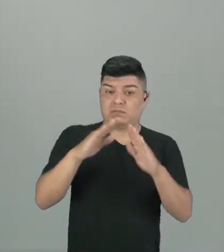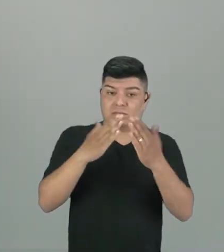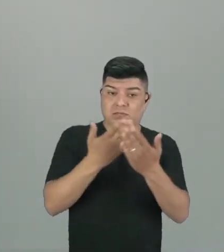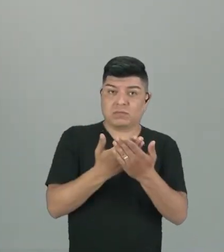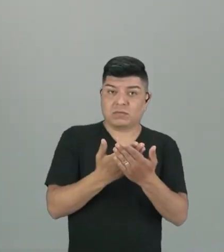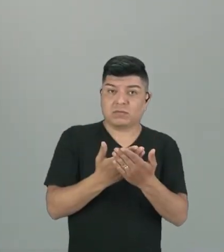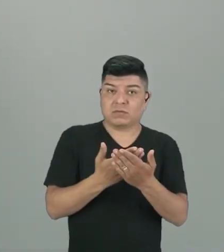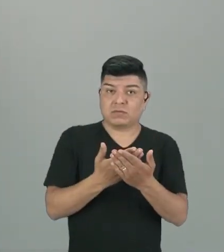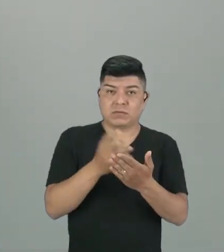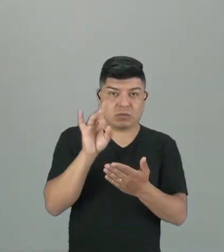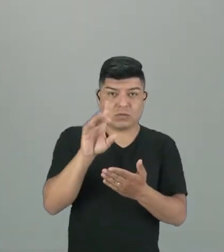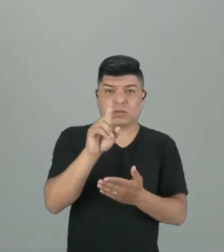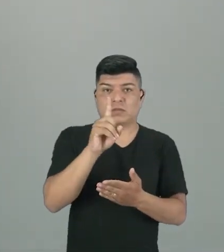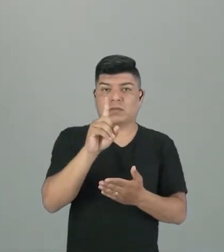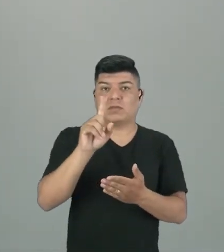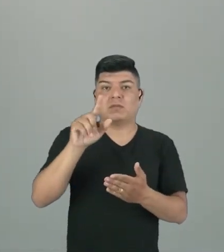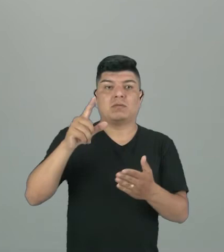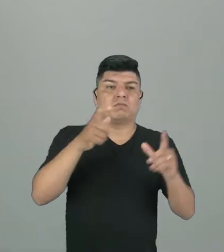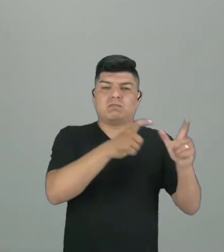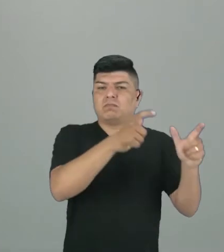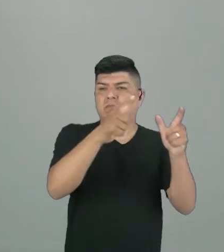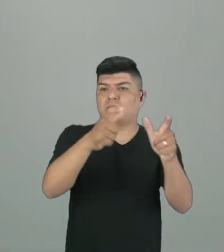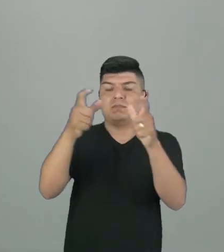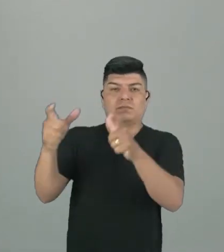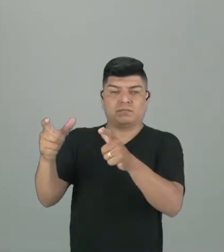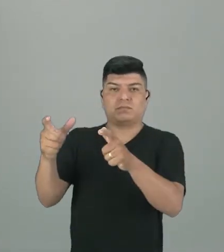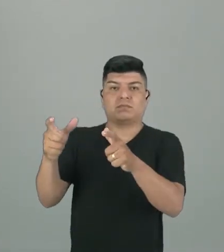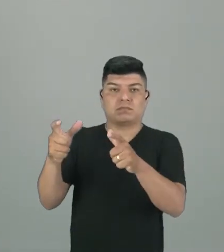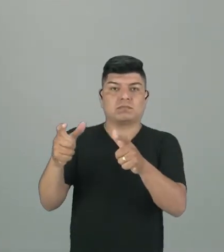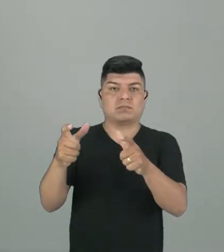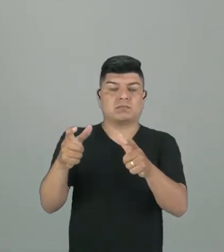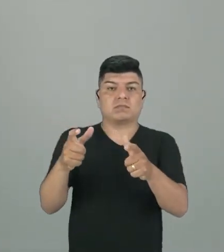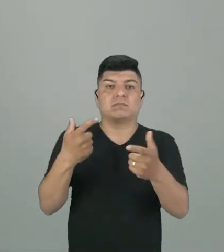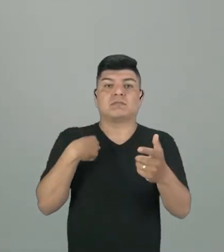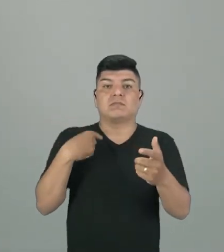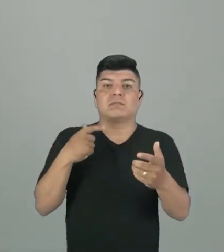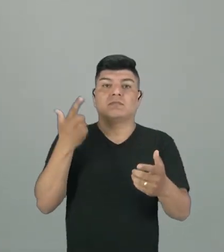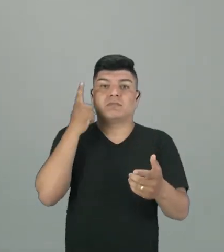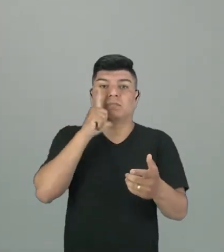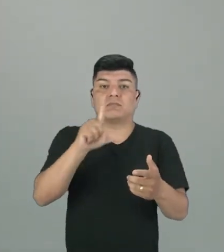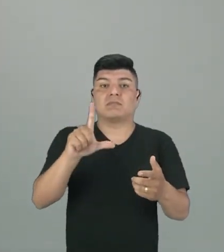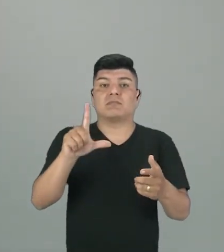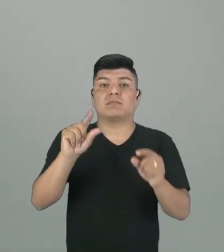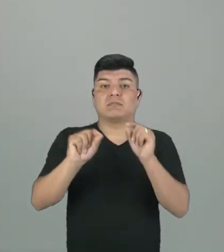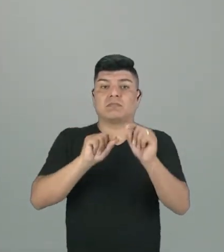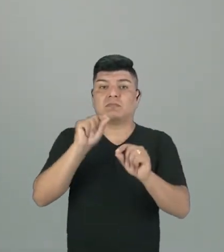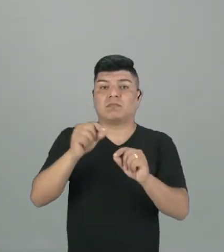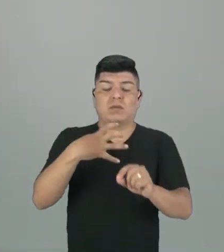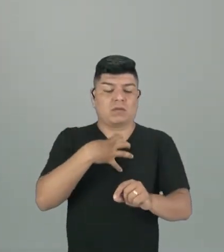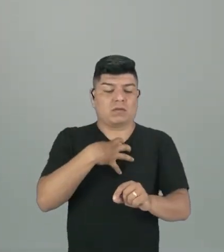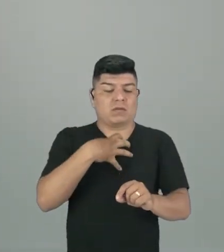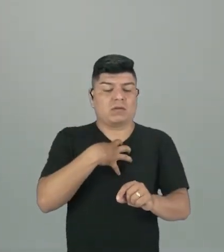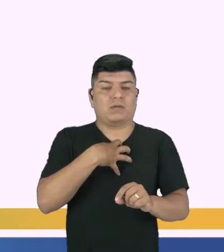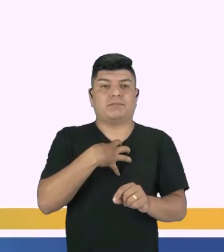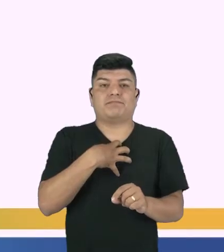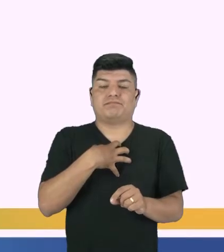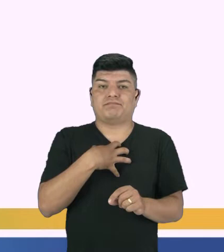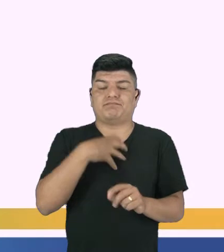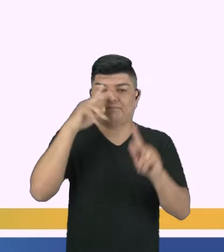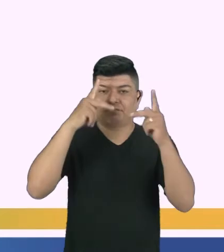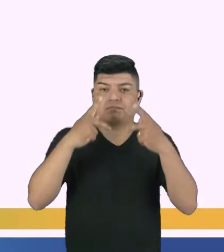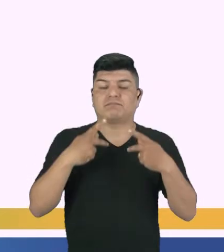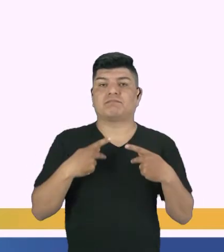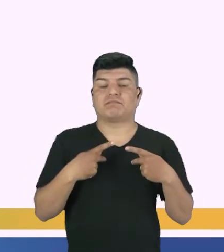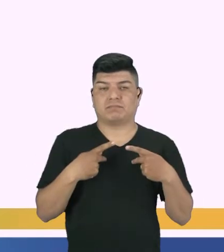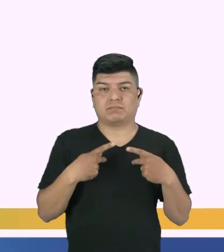para fora da escola. Humanização, resgate da ação e do efeito sensível de ser. O